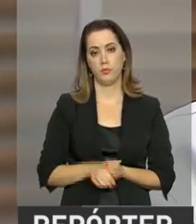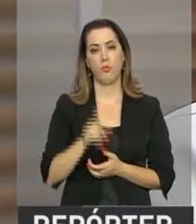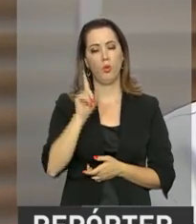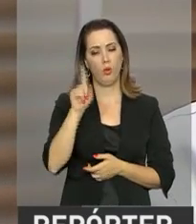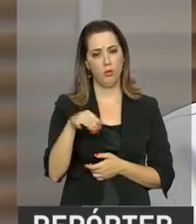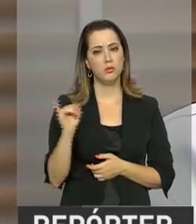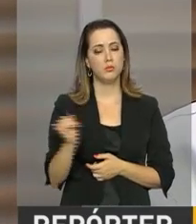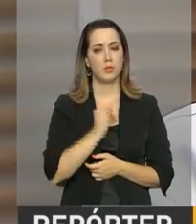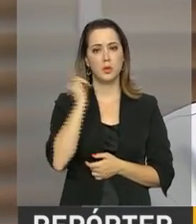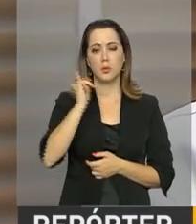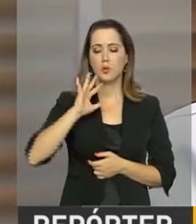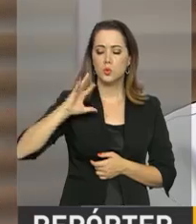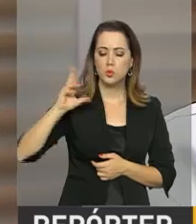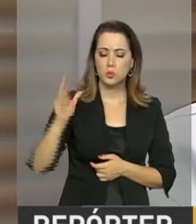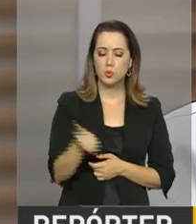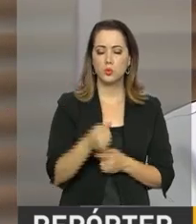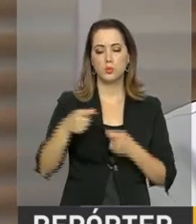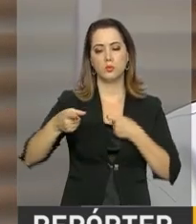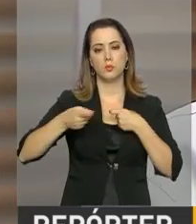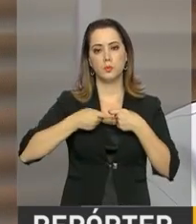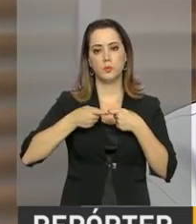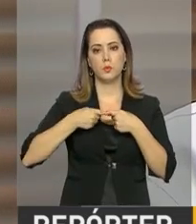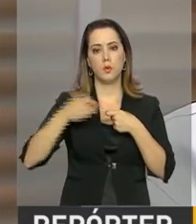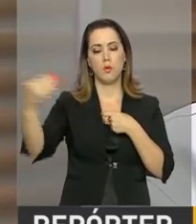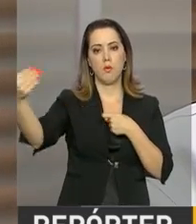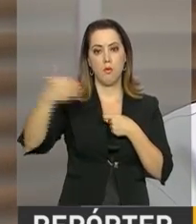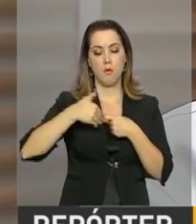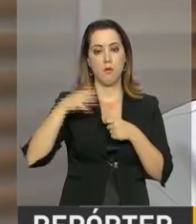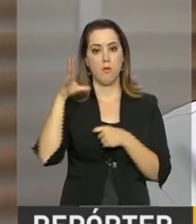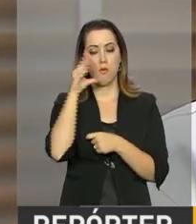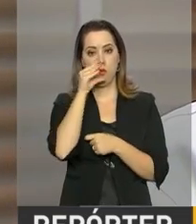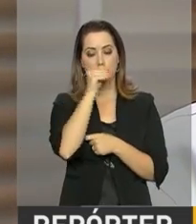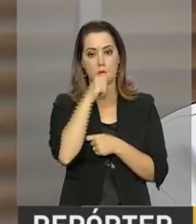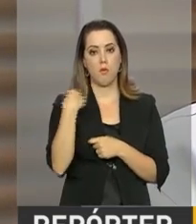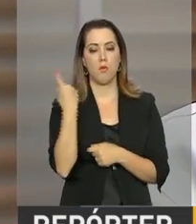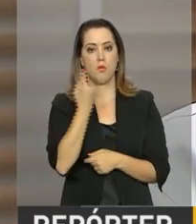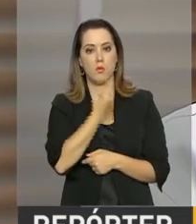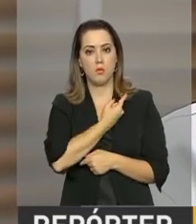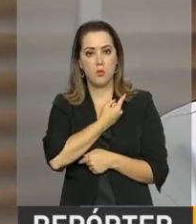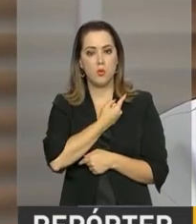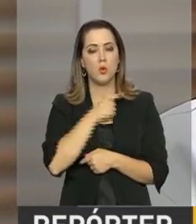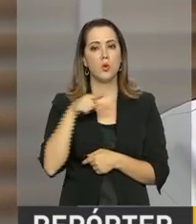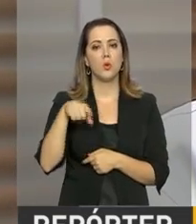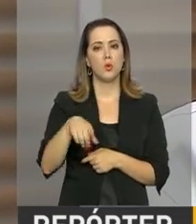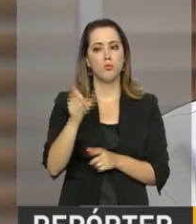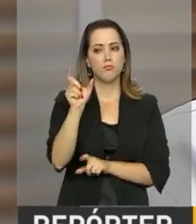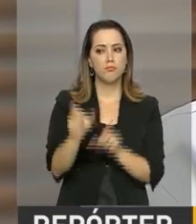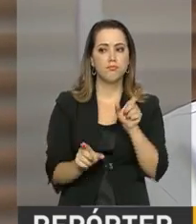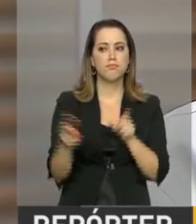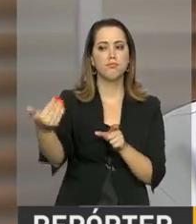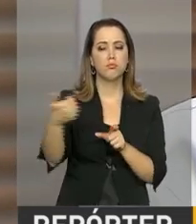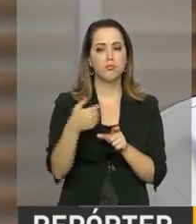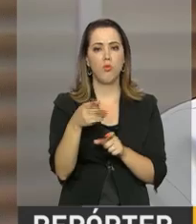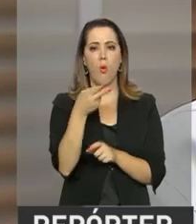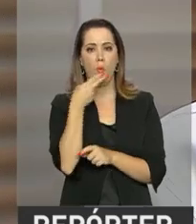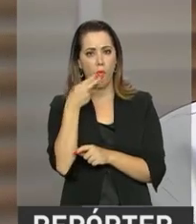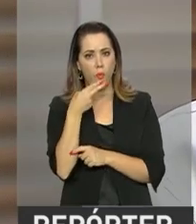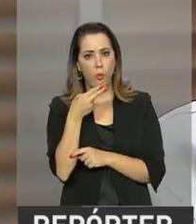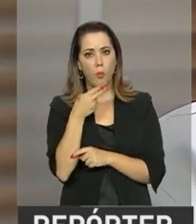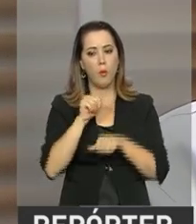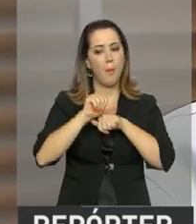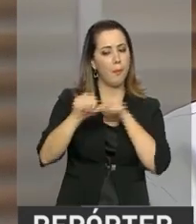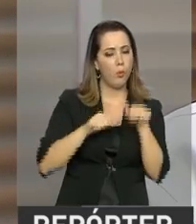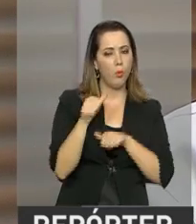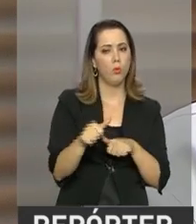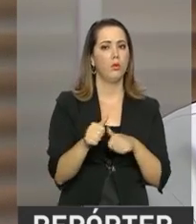que toda classe médica vem abordar os nossos adolescentes os nossos pacientes que fumam no sentido deles mudarem